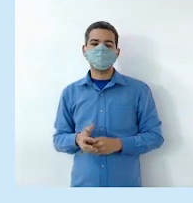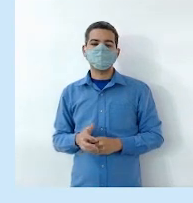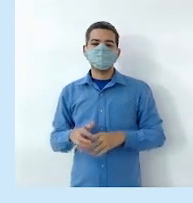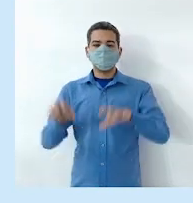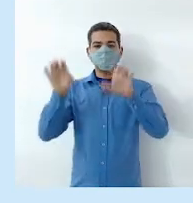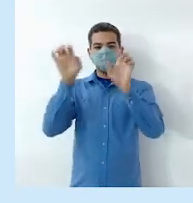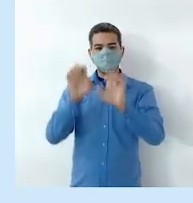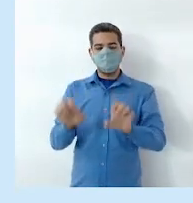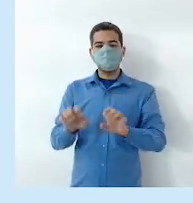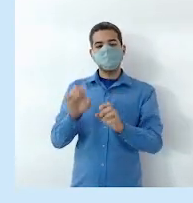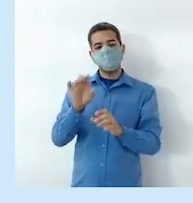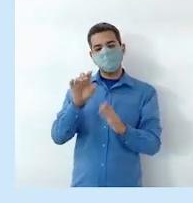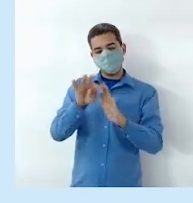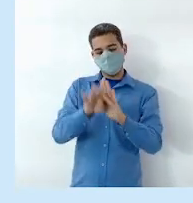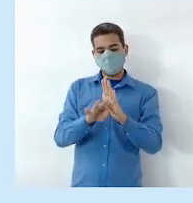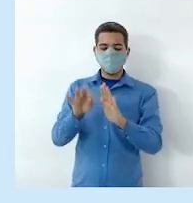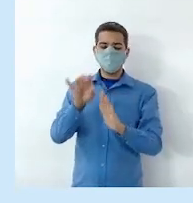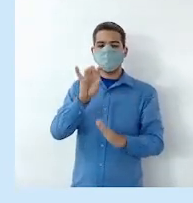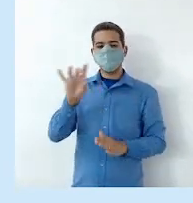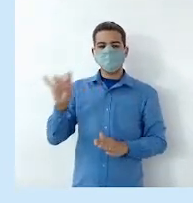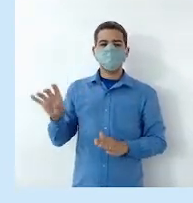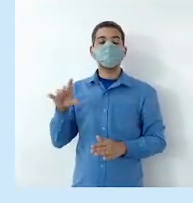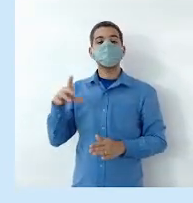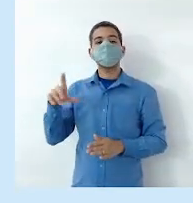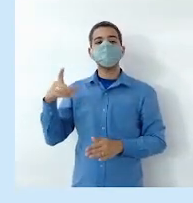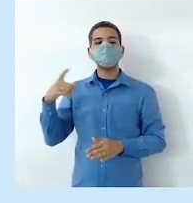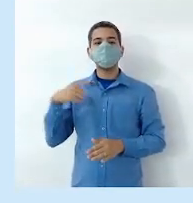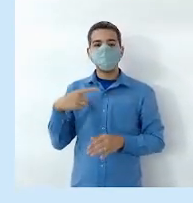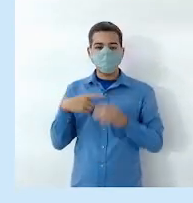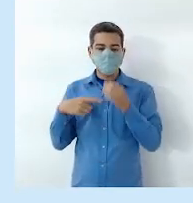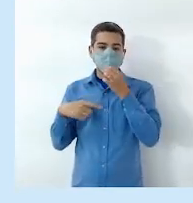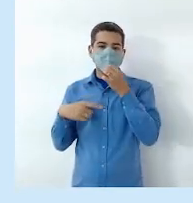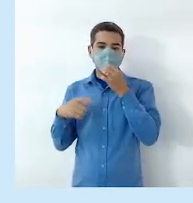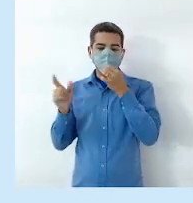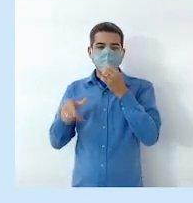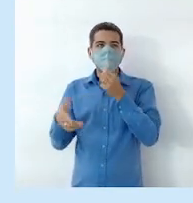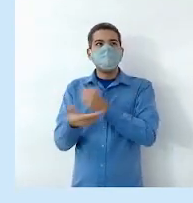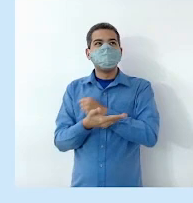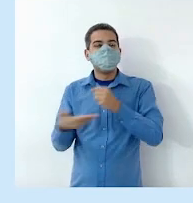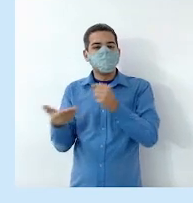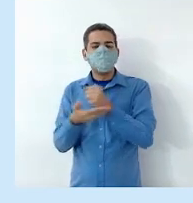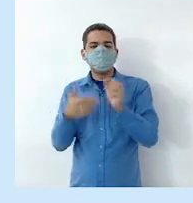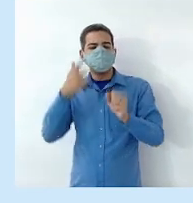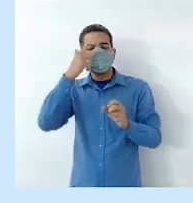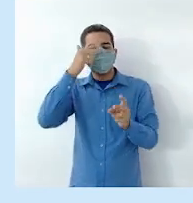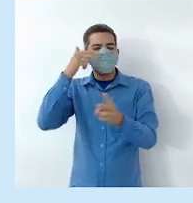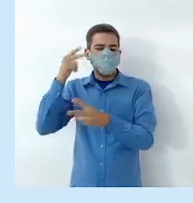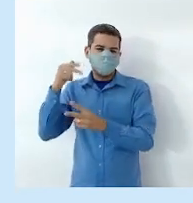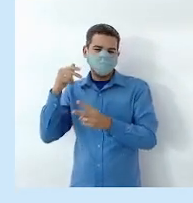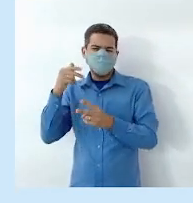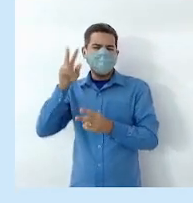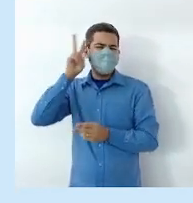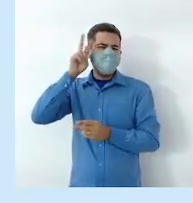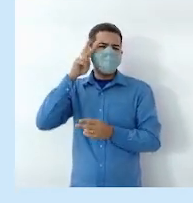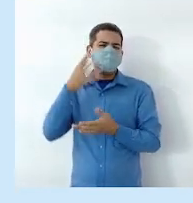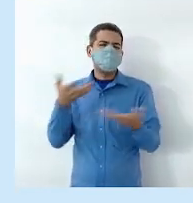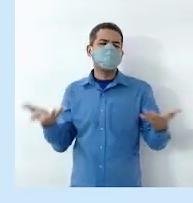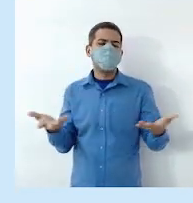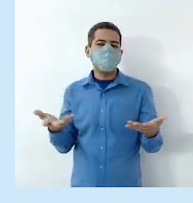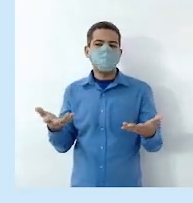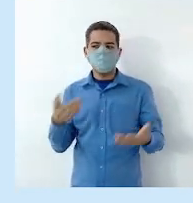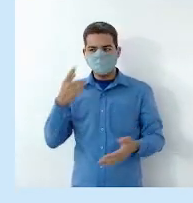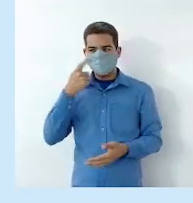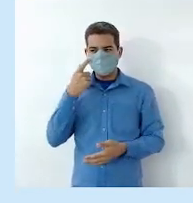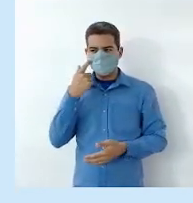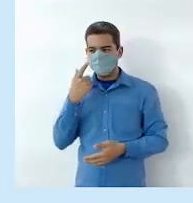estrutura de todos esses textos narrativos ficcionais são basicamente a mesma. Vamos relembrar quais são?